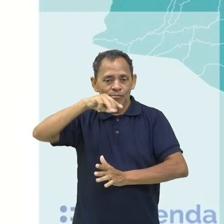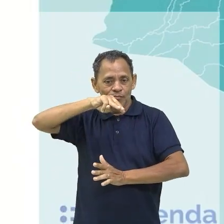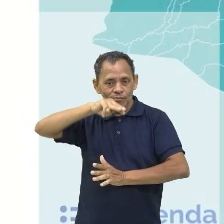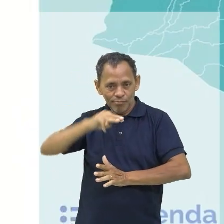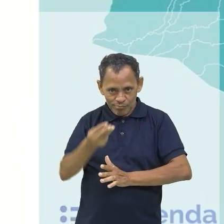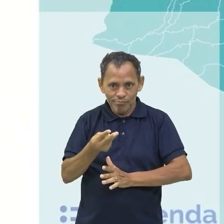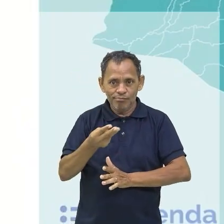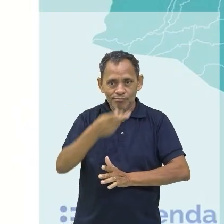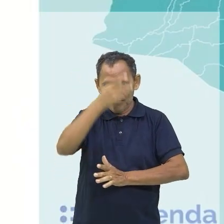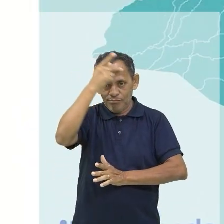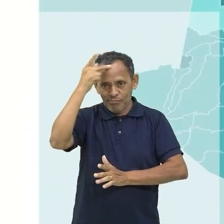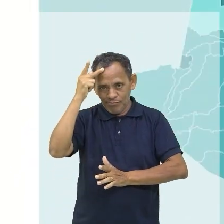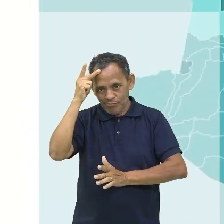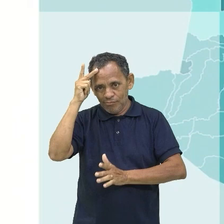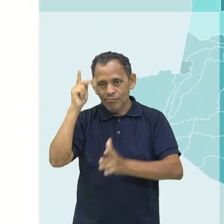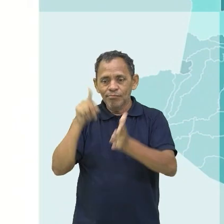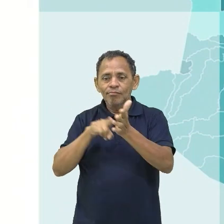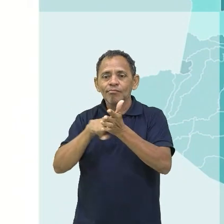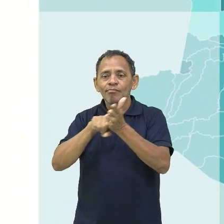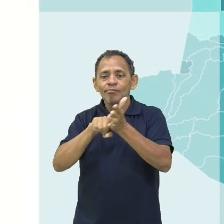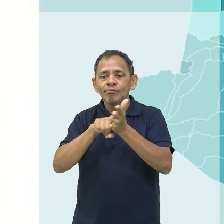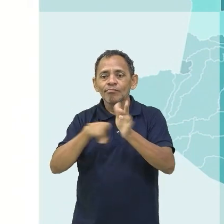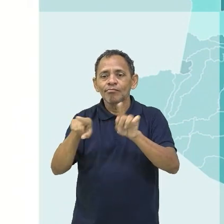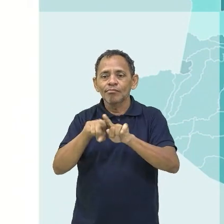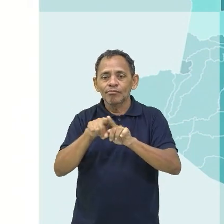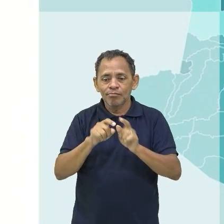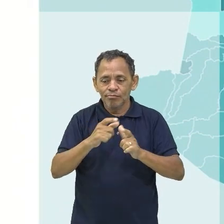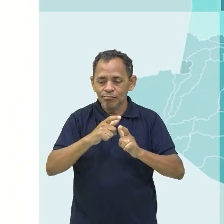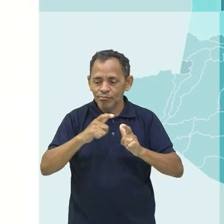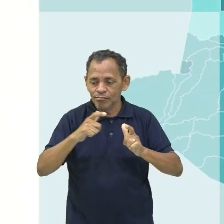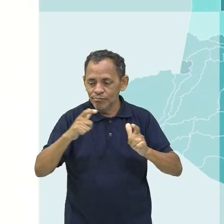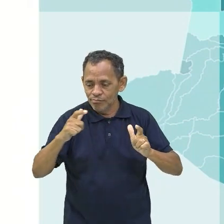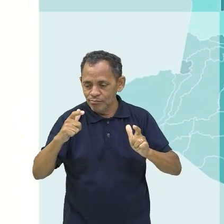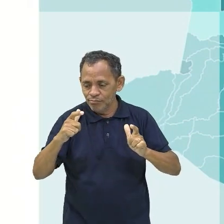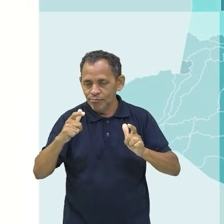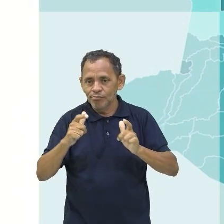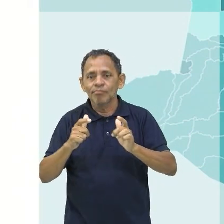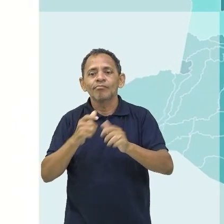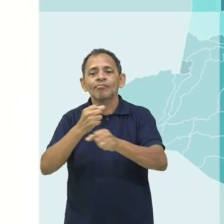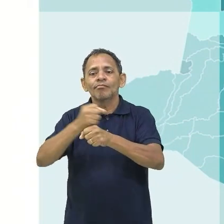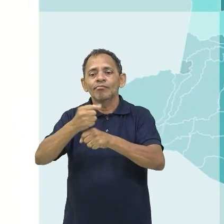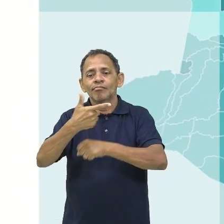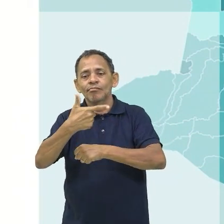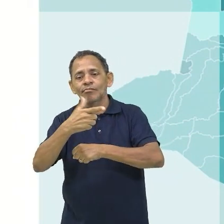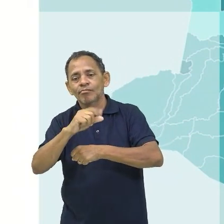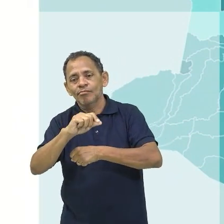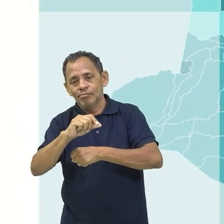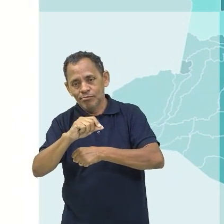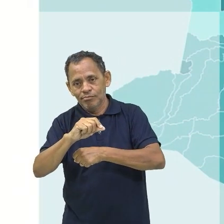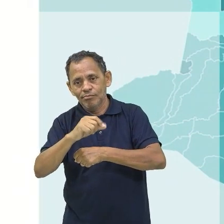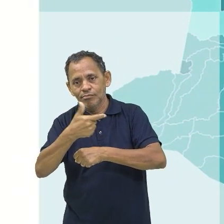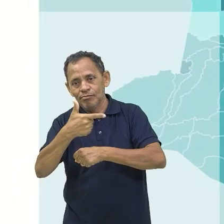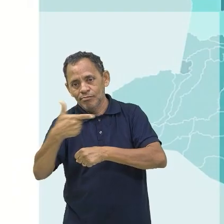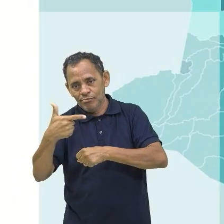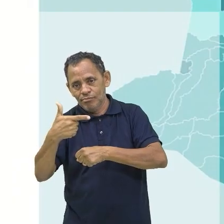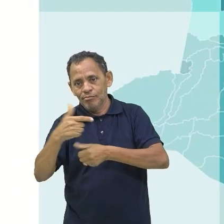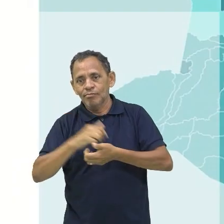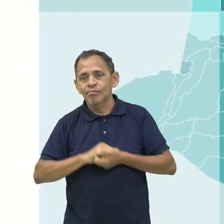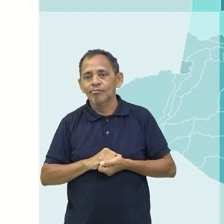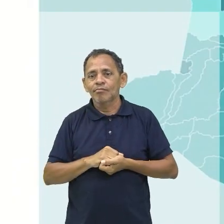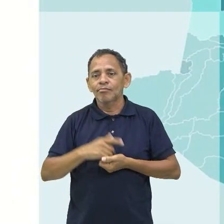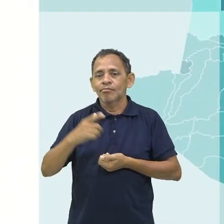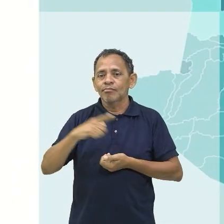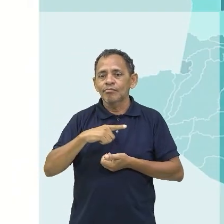E aí a gente vai verificando esse crescimento. No ano de 2022, nós temos aí